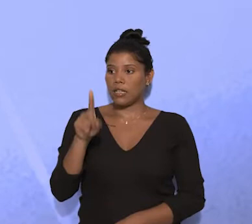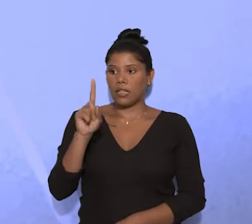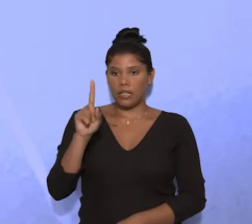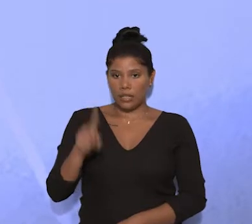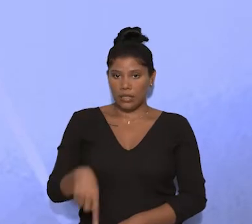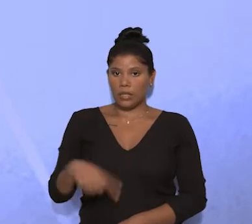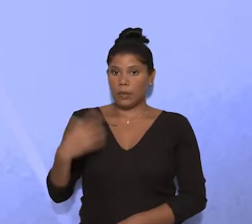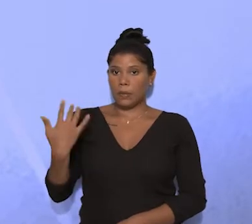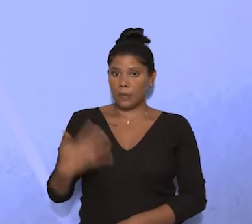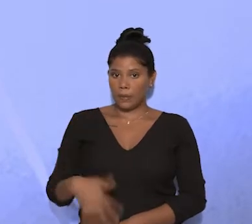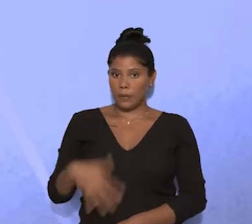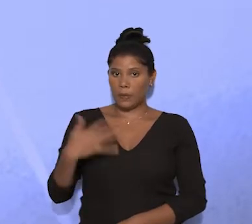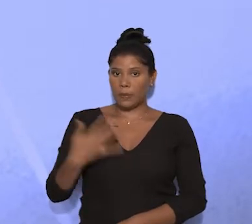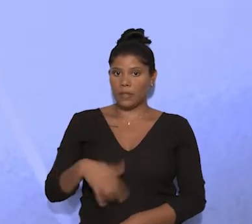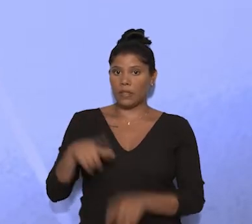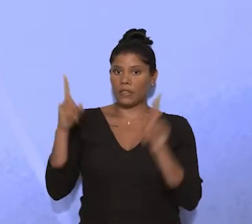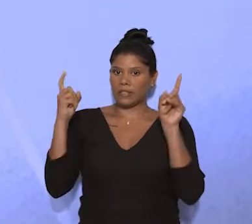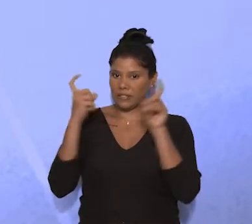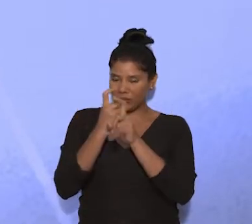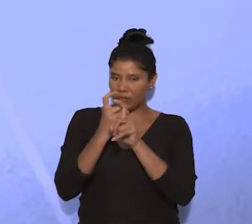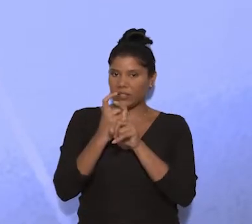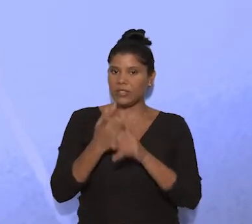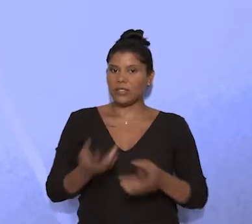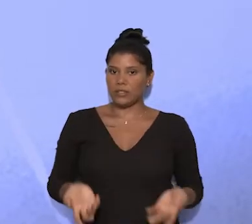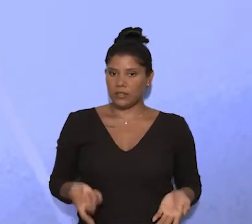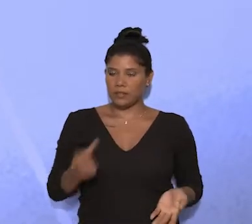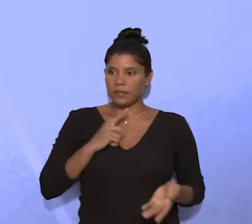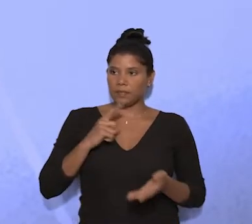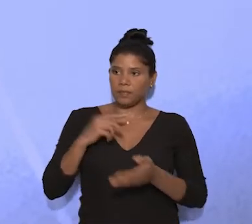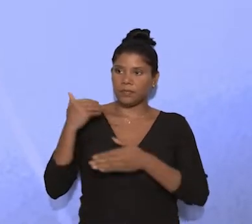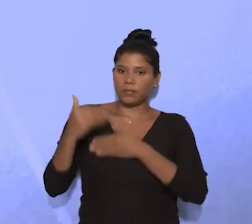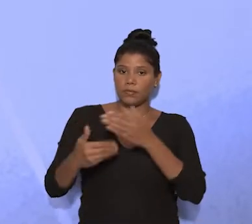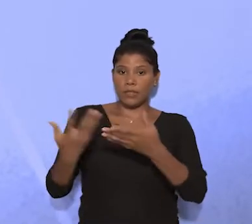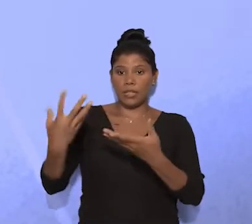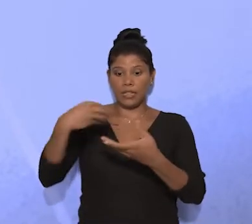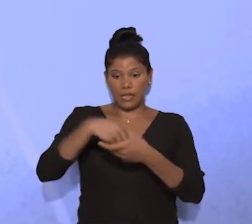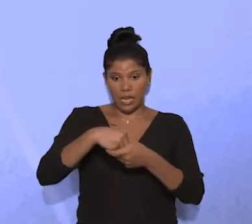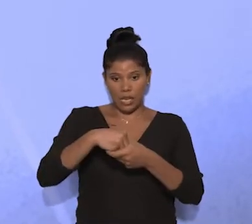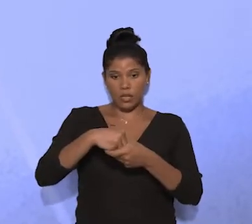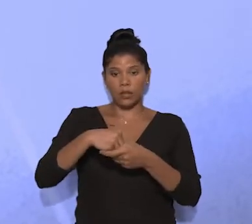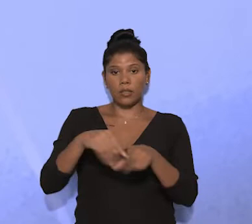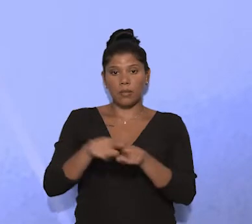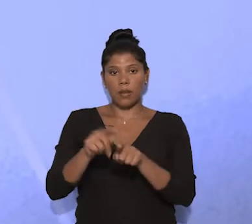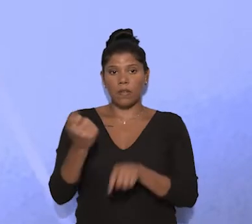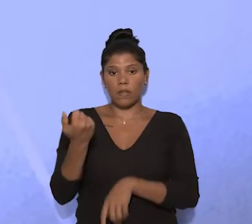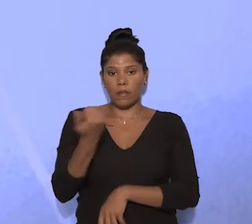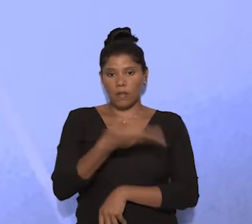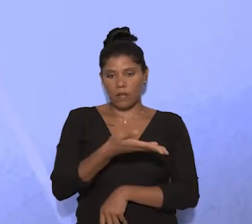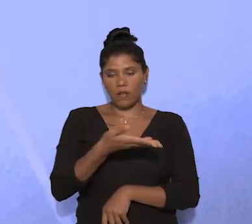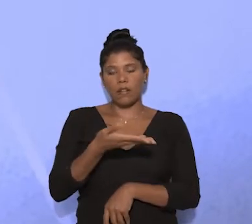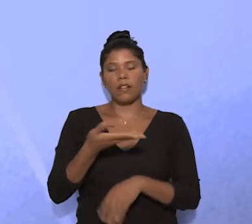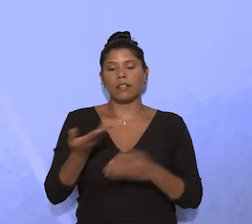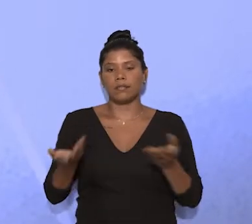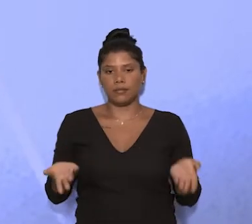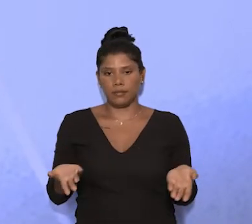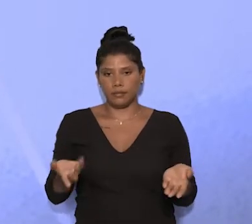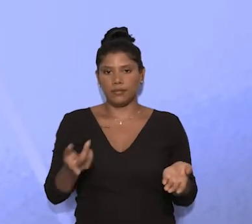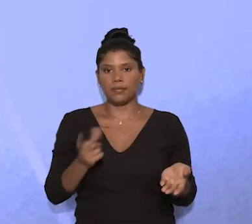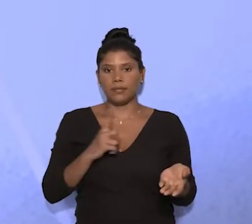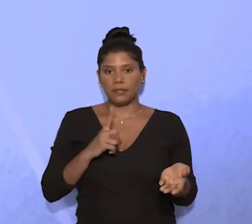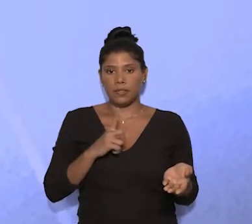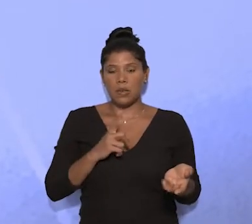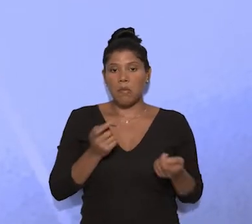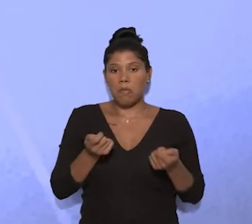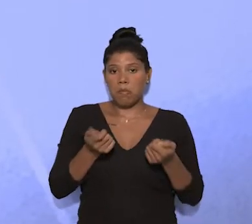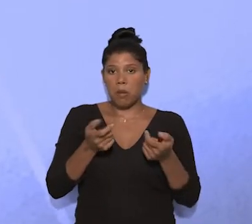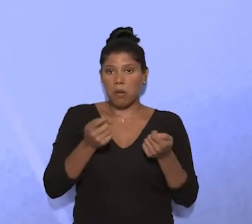no sapato de quase todos os adversários que ele tem enfrentado dentro e fora de casa. Tem vendido muito caro as poucas derrotas que tem